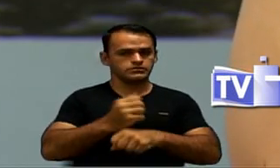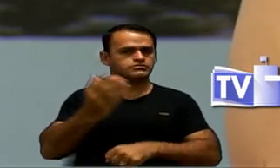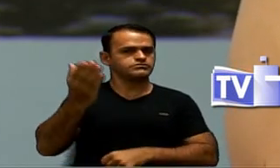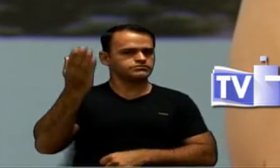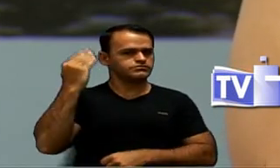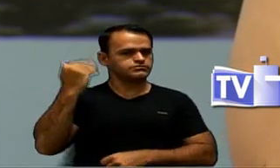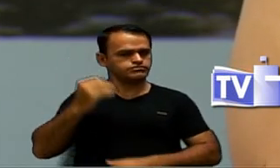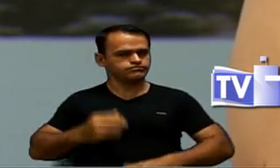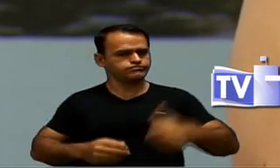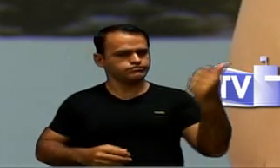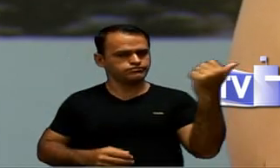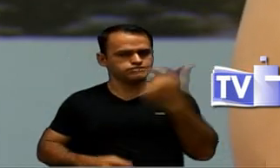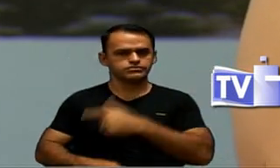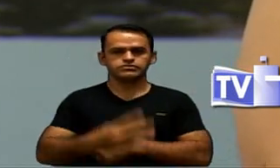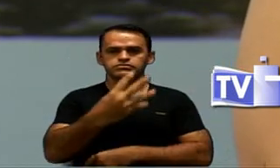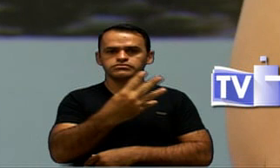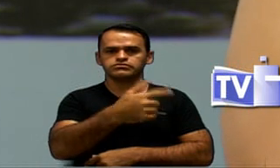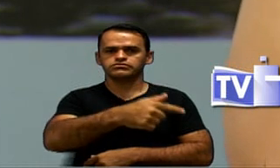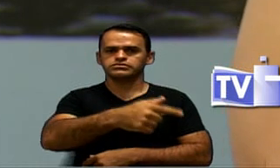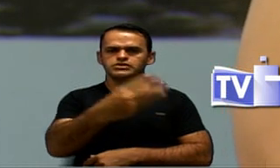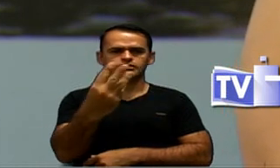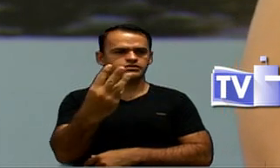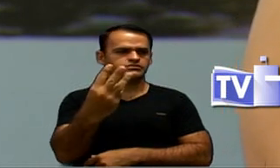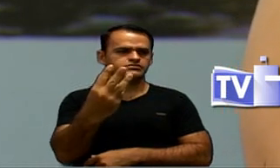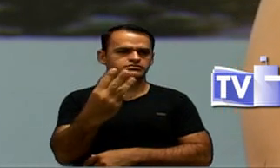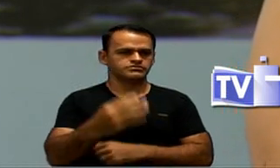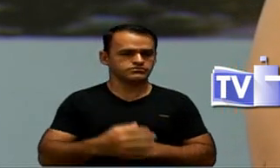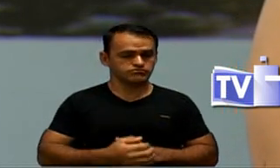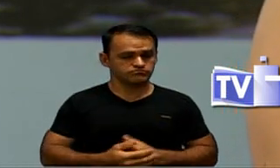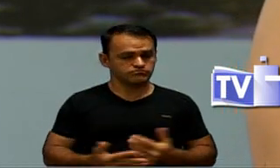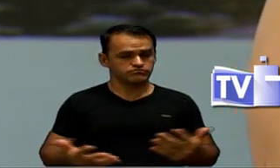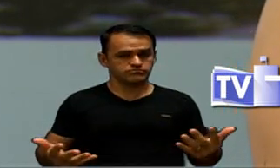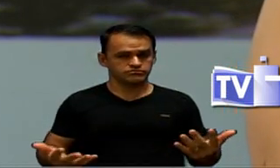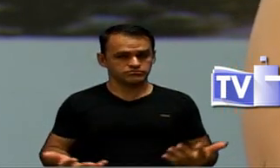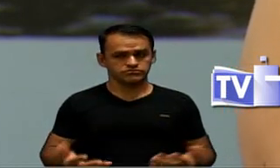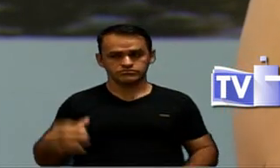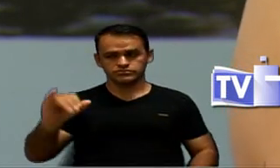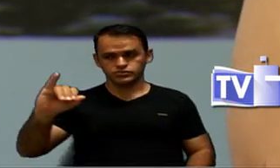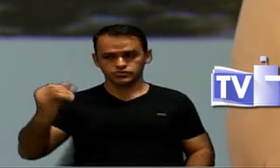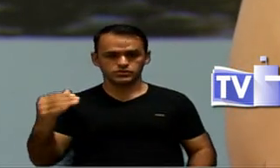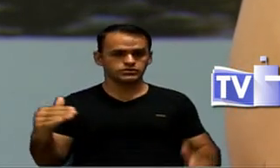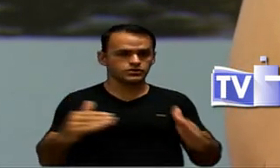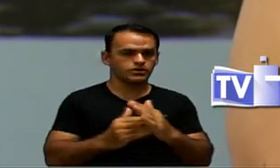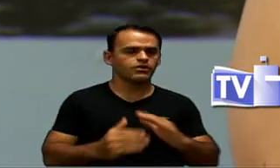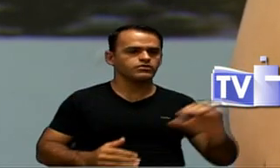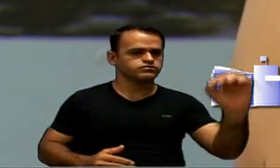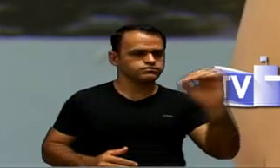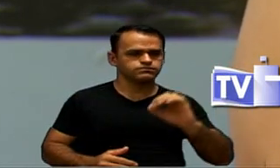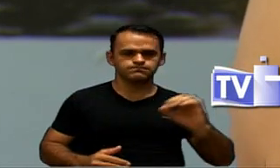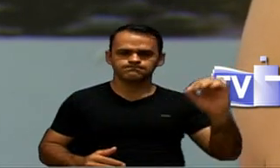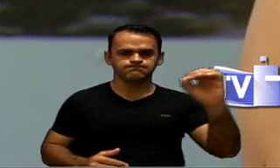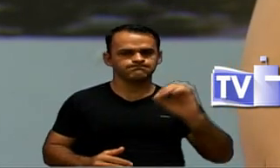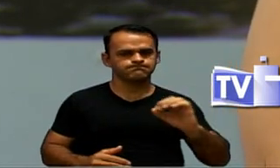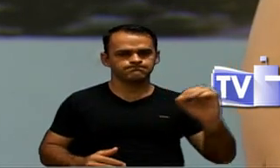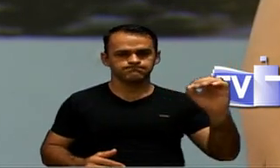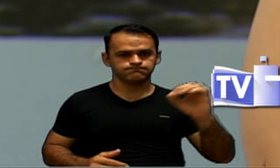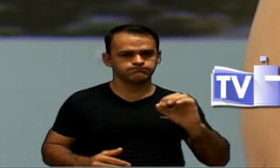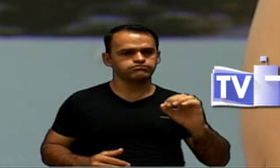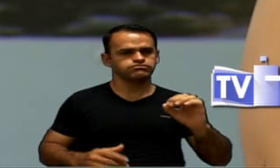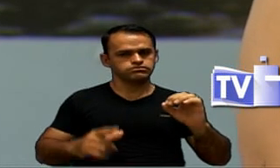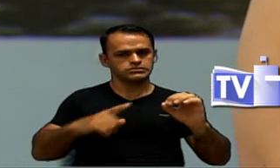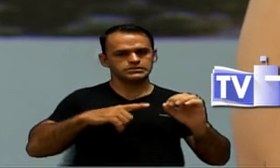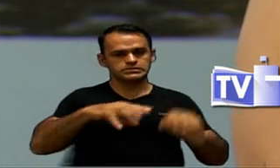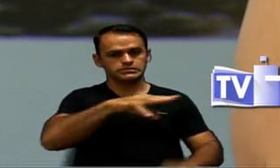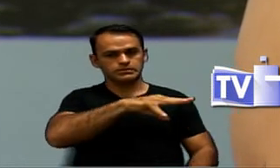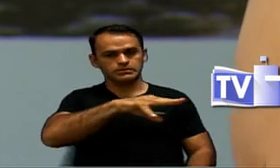foi 473 o ano inteiro. Nós temos, então, de janeiro a outubro, já ultrapassou a